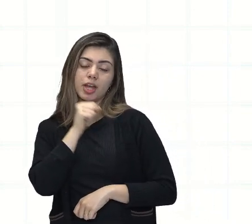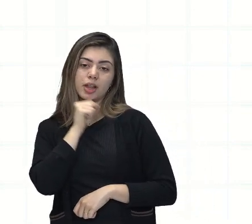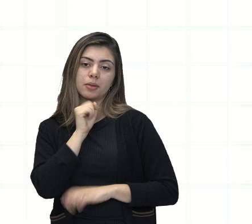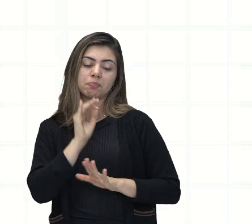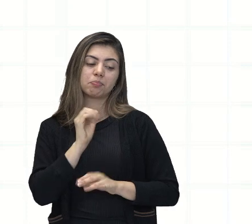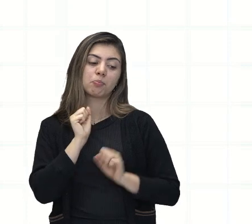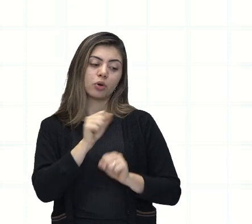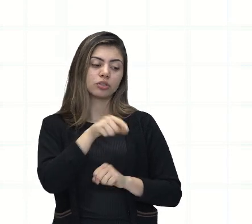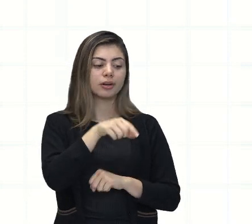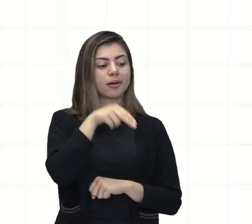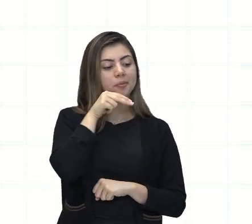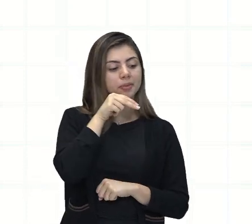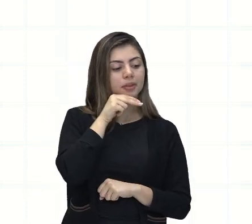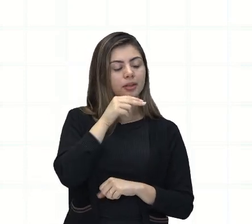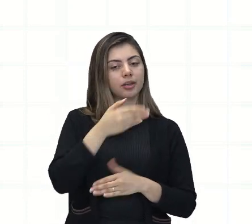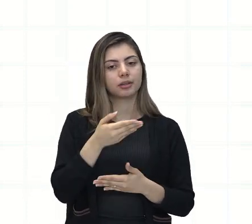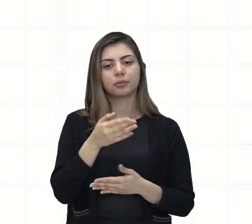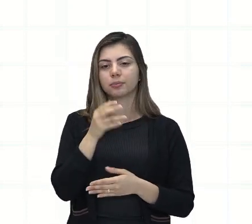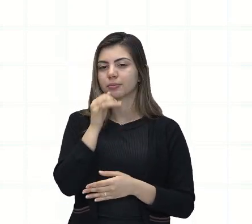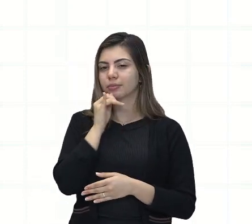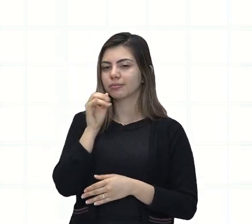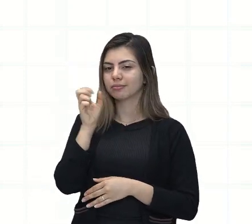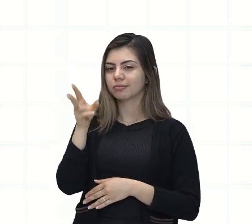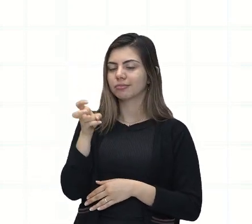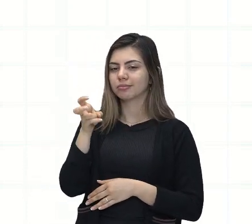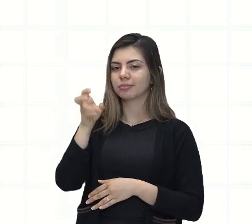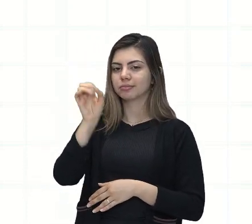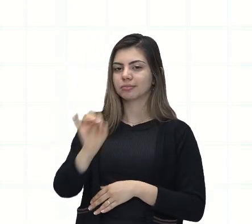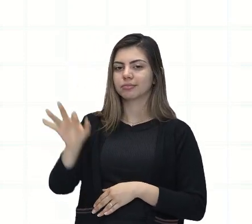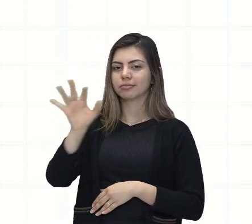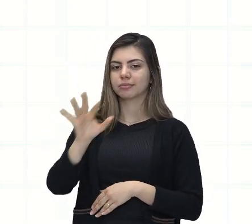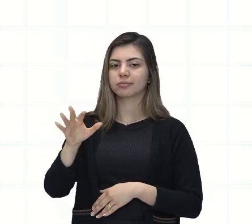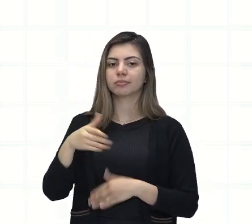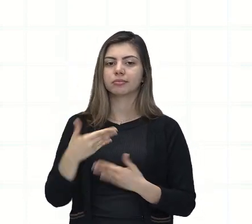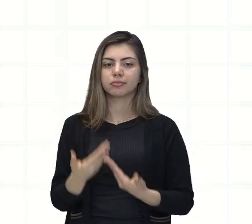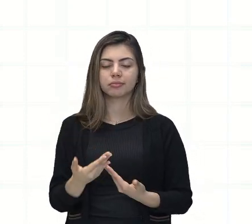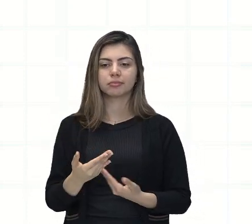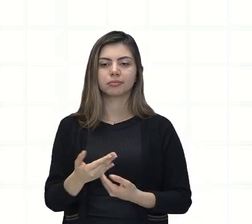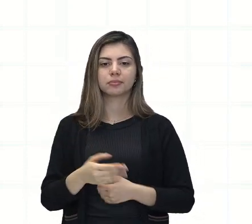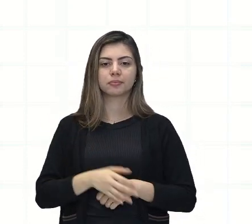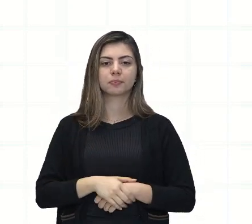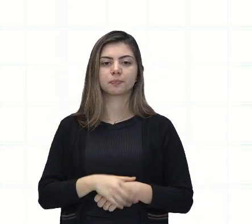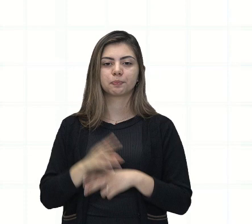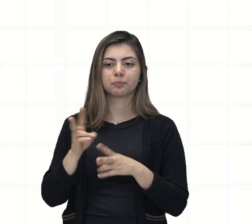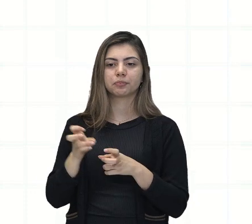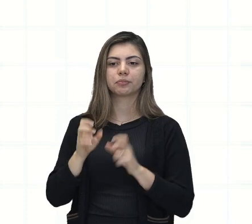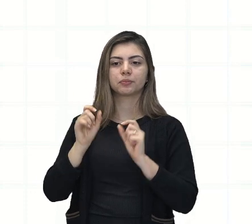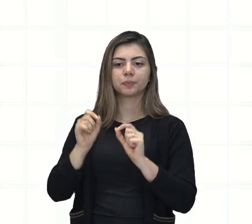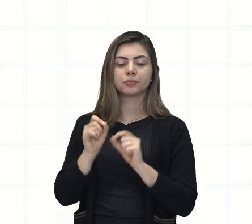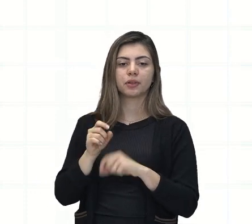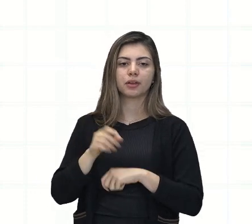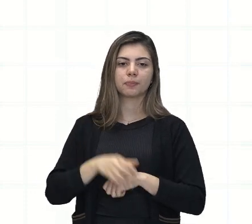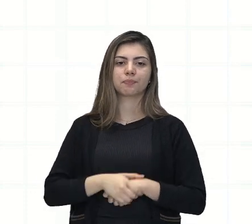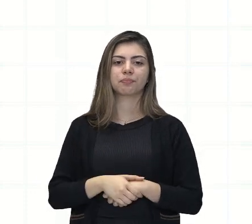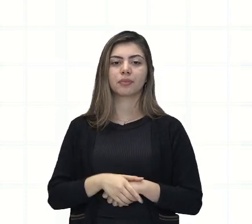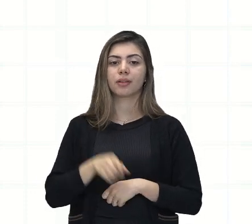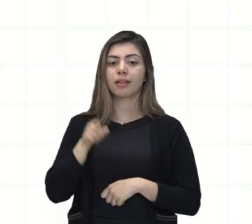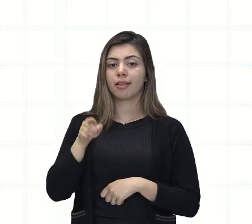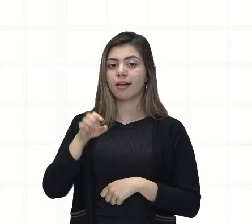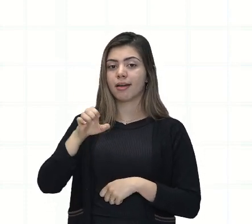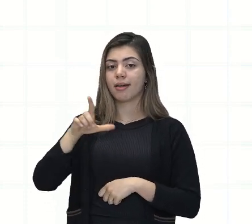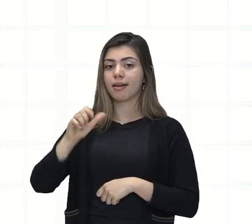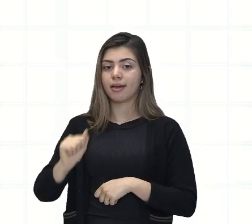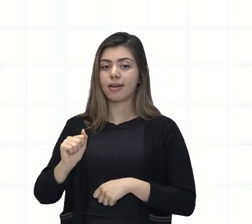o neto. No caso aqui, seria interessante, né? Ele tem o triplo da minha idade. Não, ela, é isso